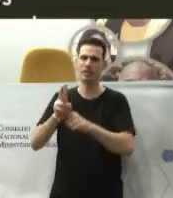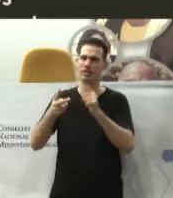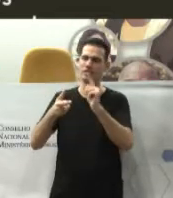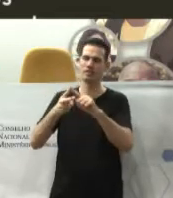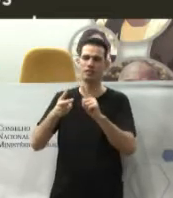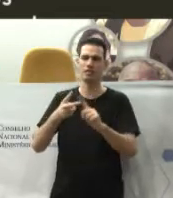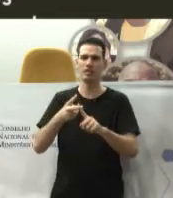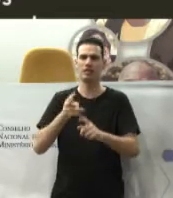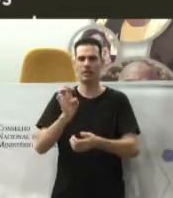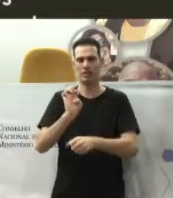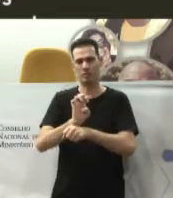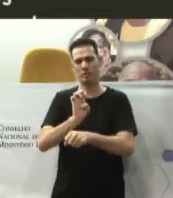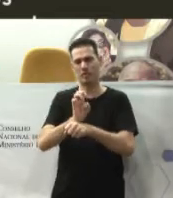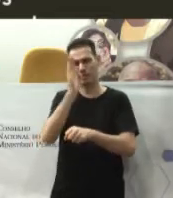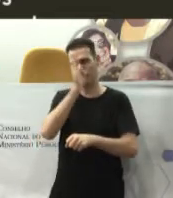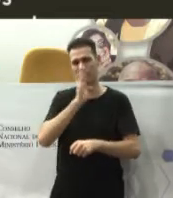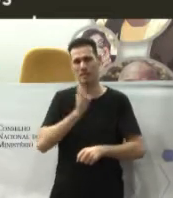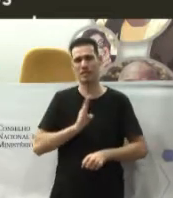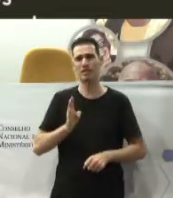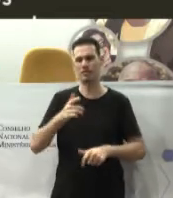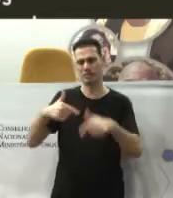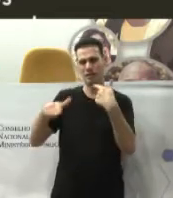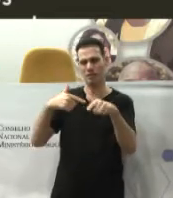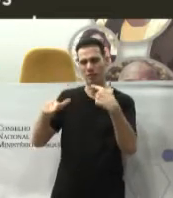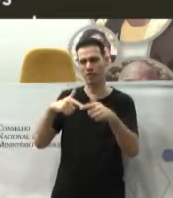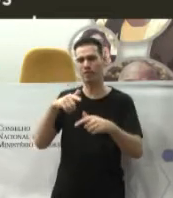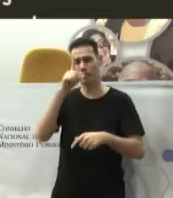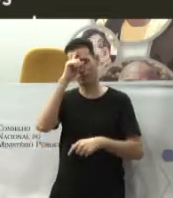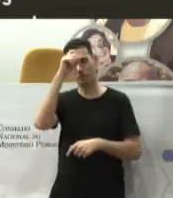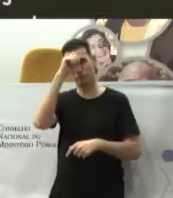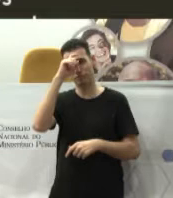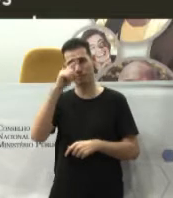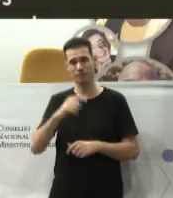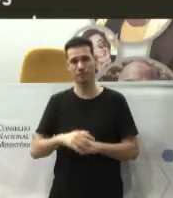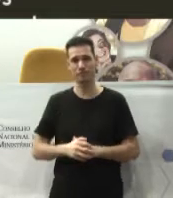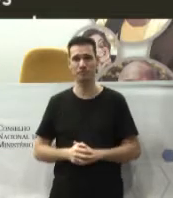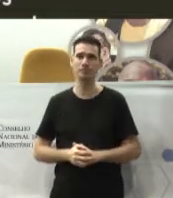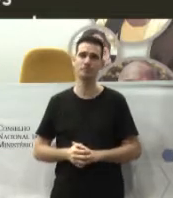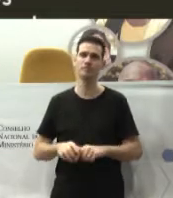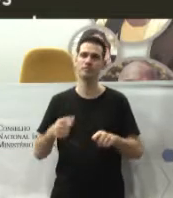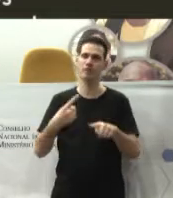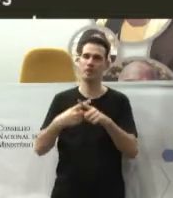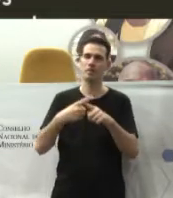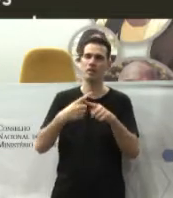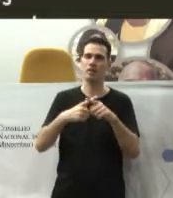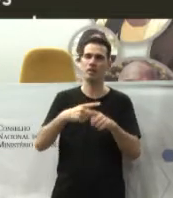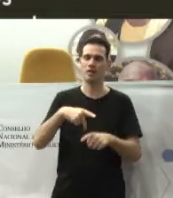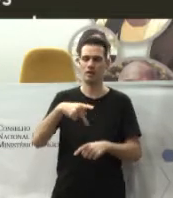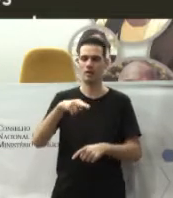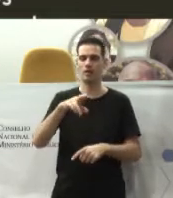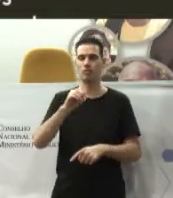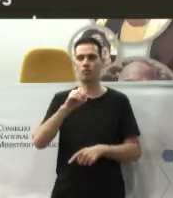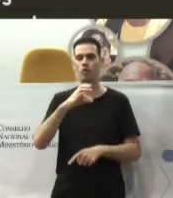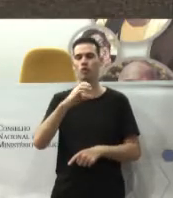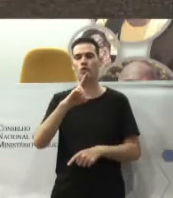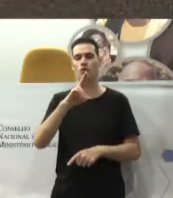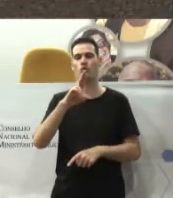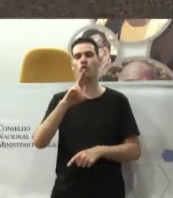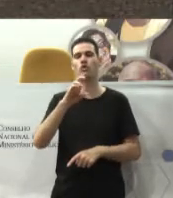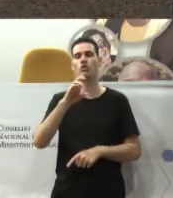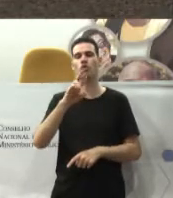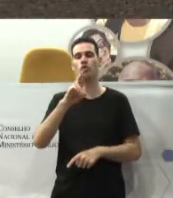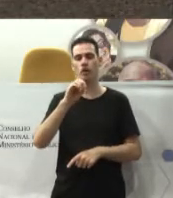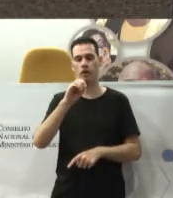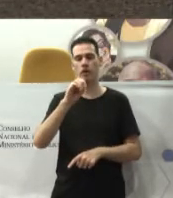Empresa Brasileira de Serviços Hospitalares, uma resignação da Procuradoria Federal, que não fazia parte do processo, mas